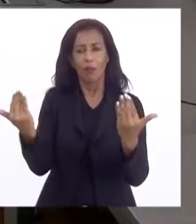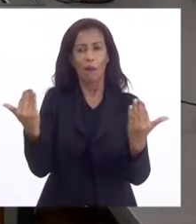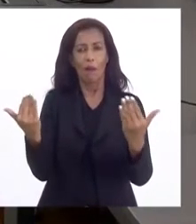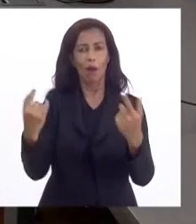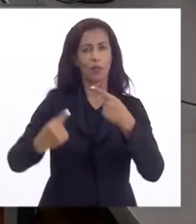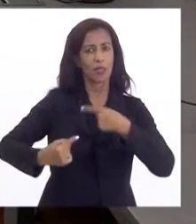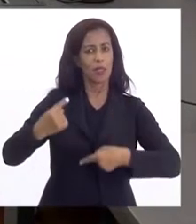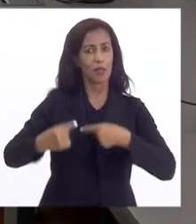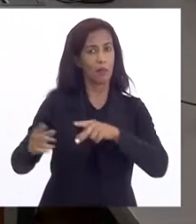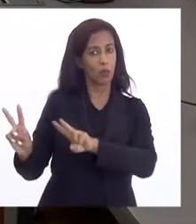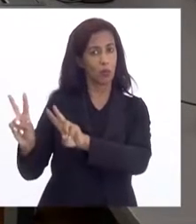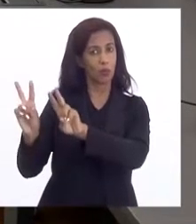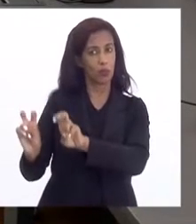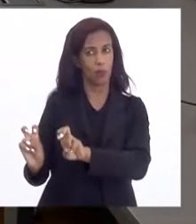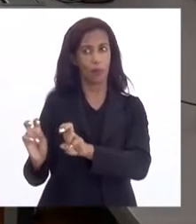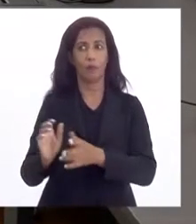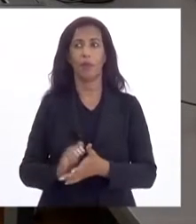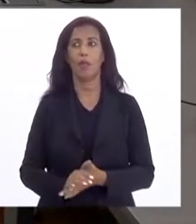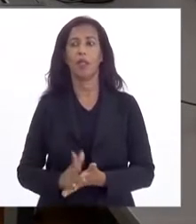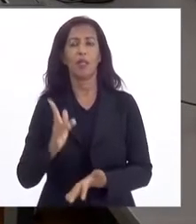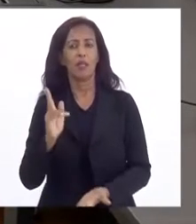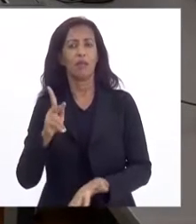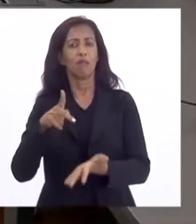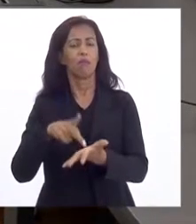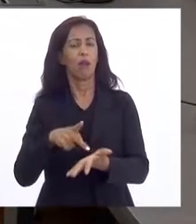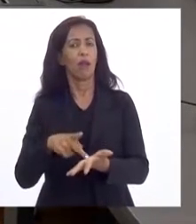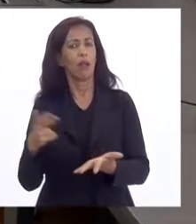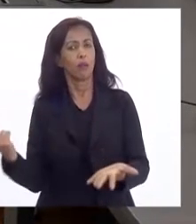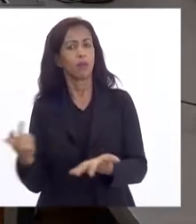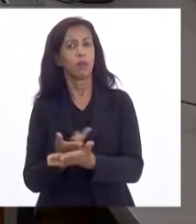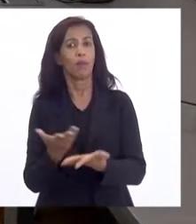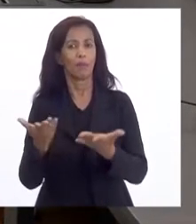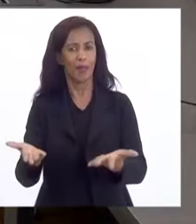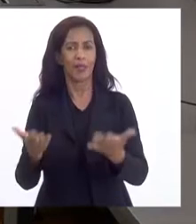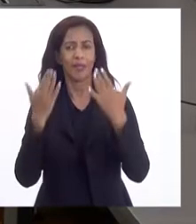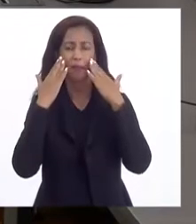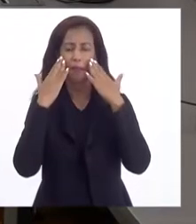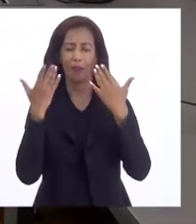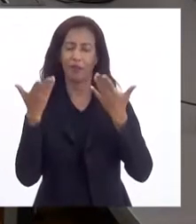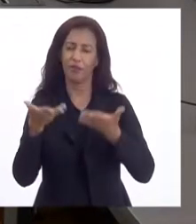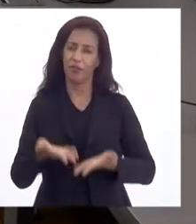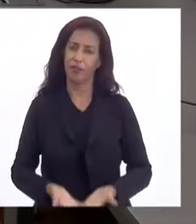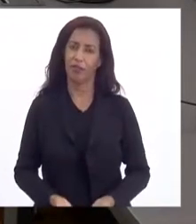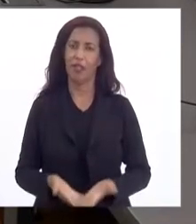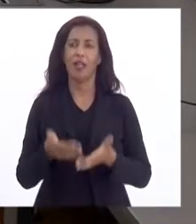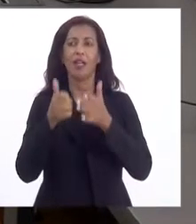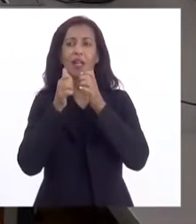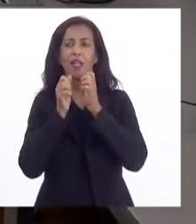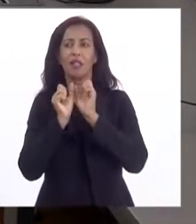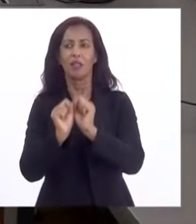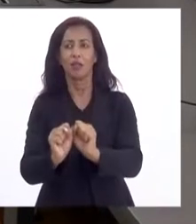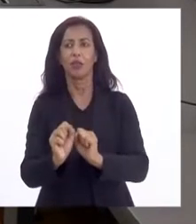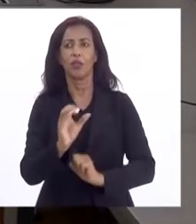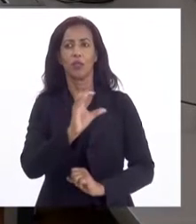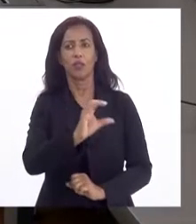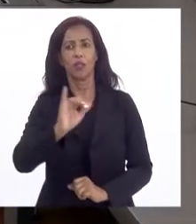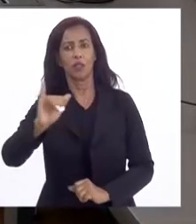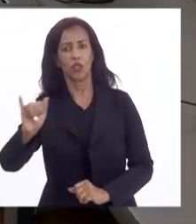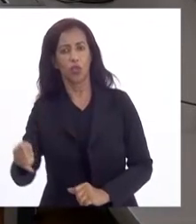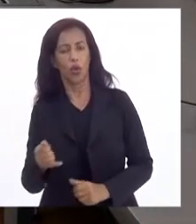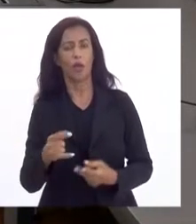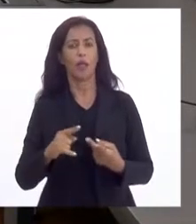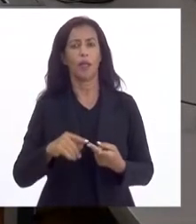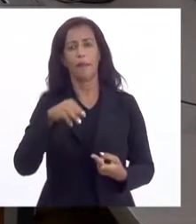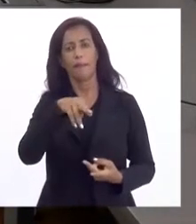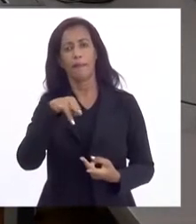desse tema específico. E eu acho que a audiência pública, de fato, serve para isso. Então, eu queria manifestar aqui. A assessoria da CCJ vai aguardar, Mink,